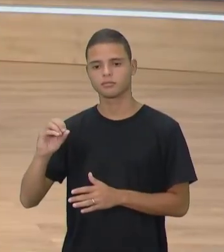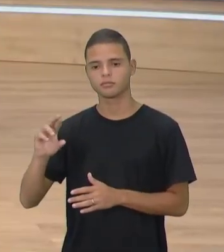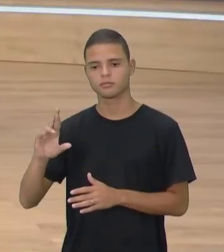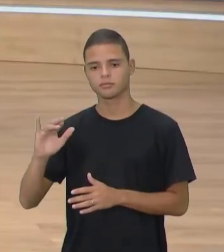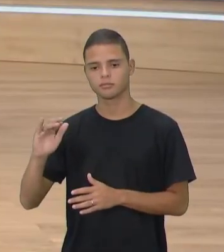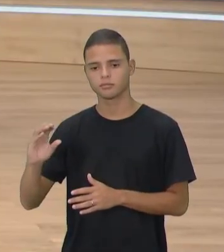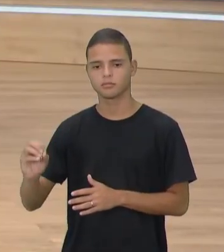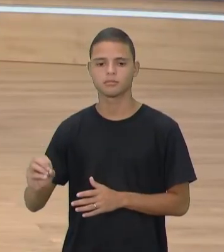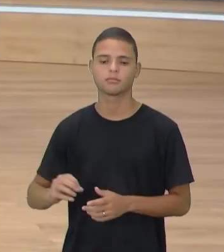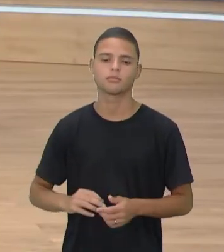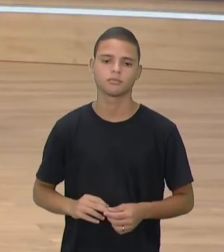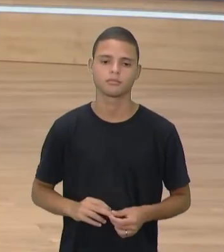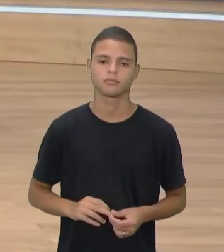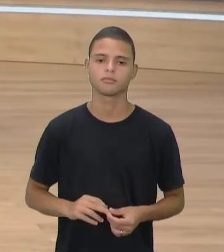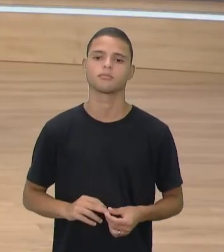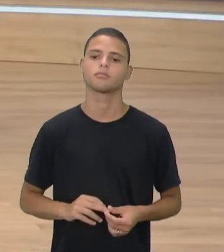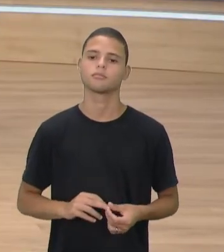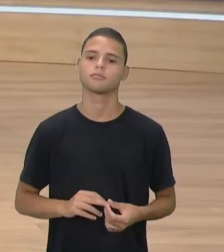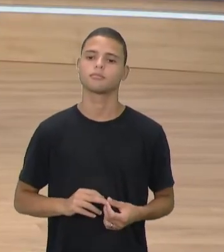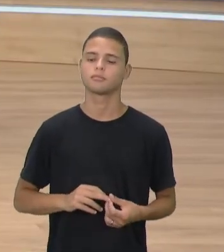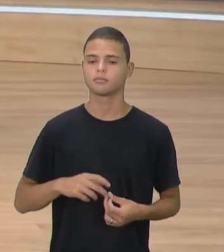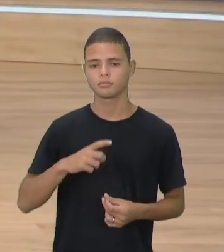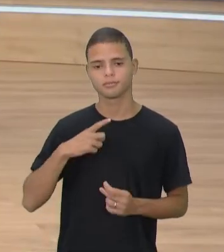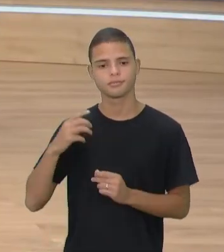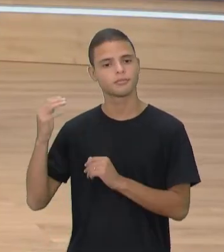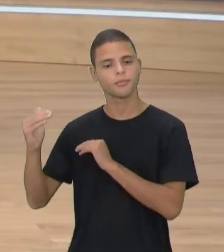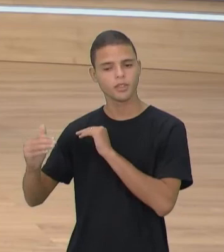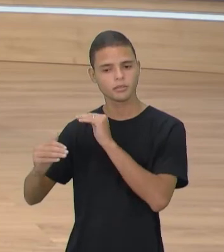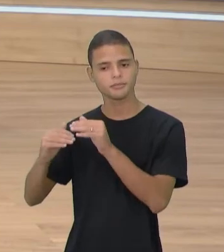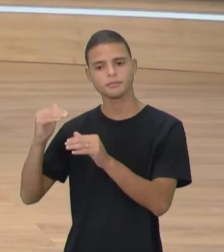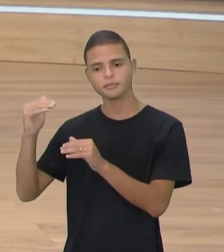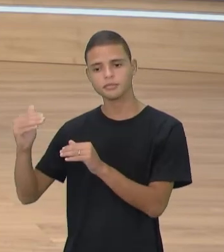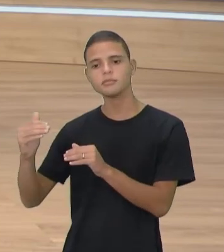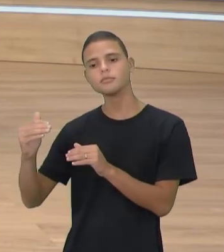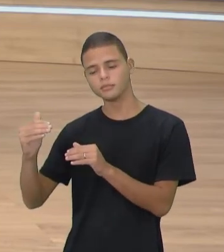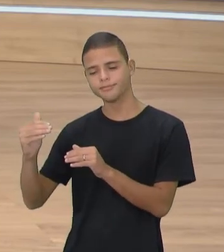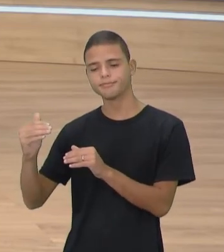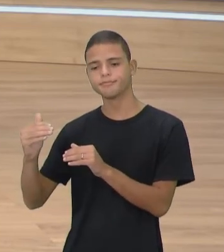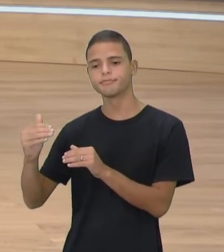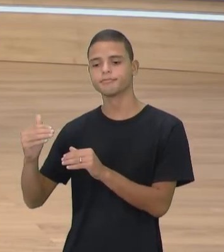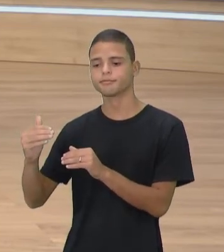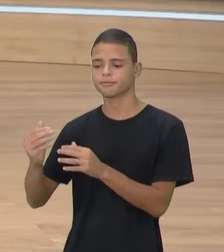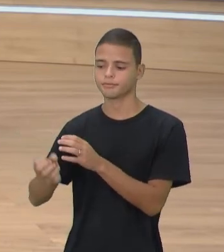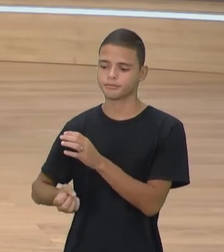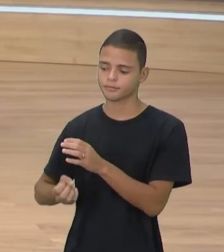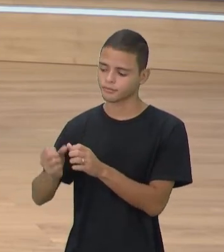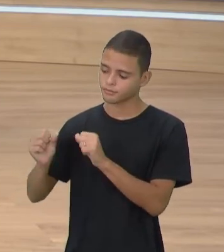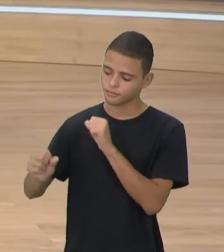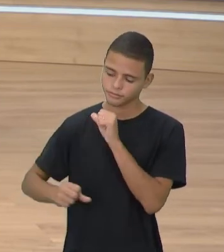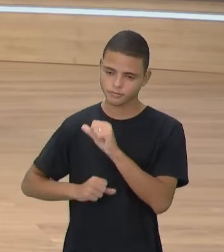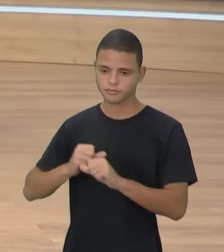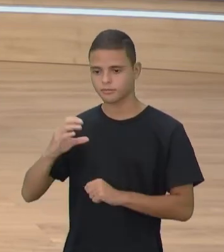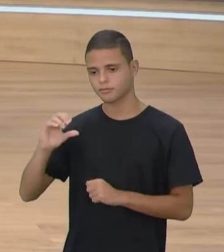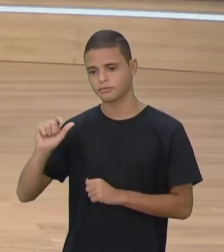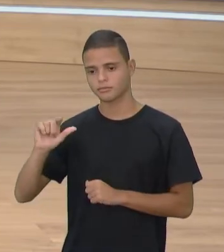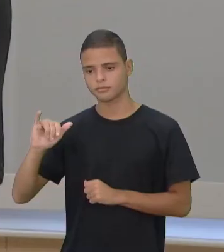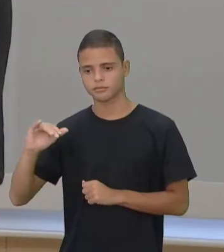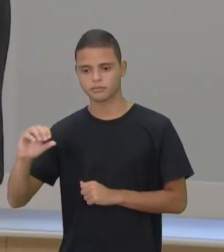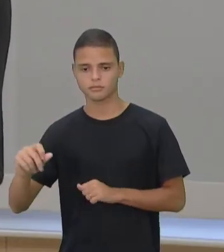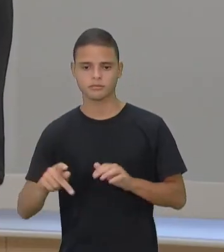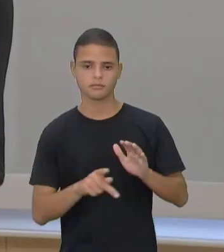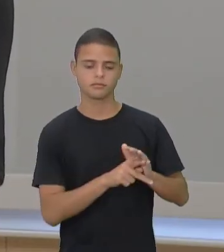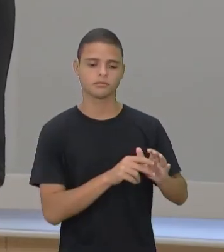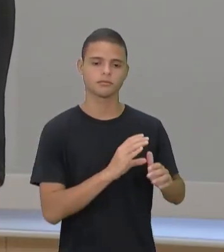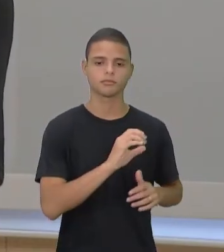do calcário, é passado por um processo siderúrgico, né, que transforma o calcário em cal.